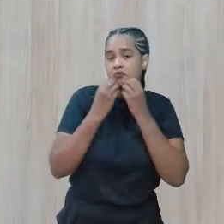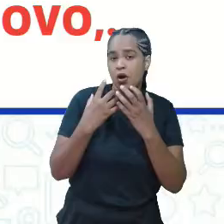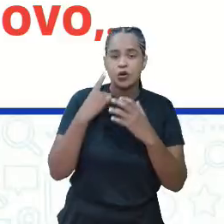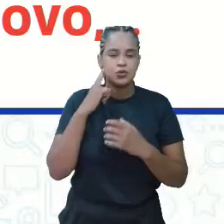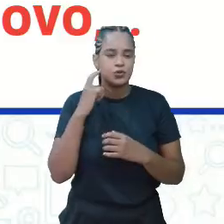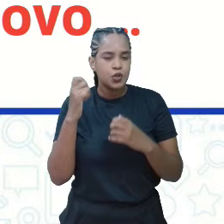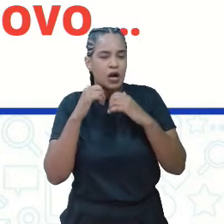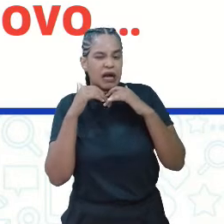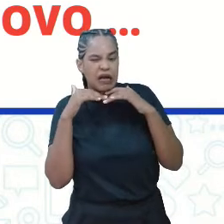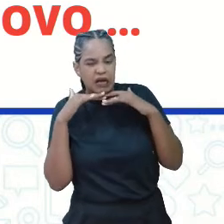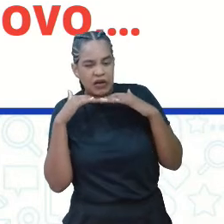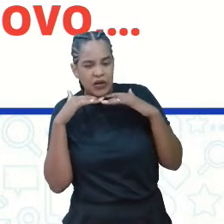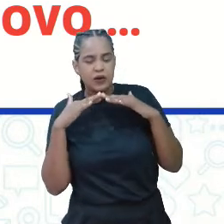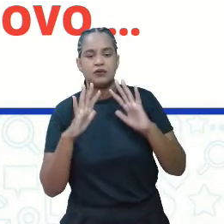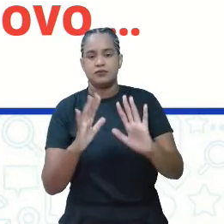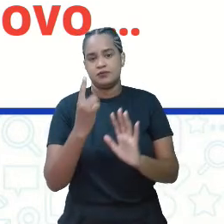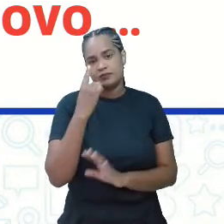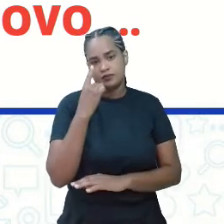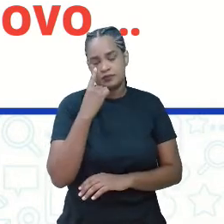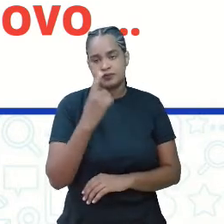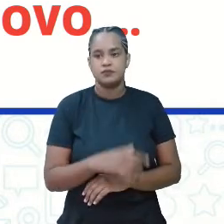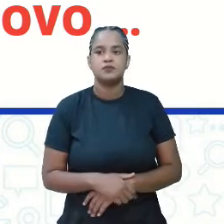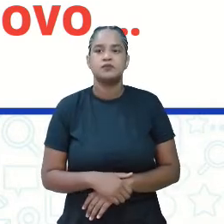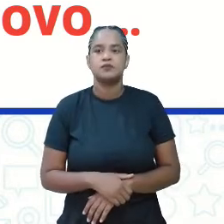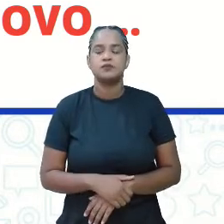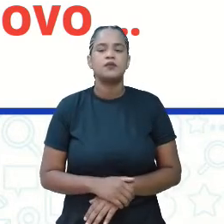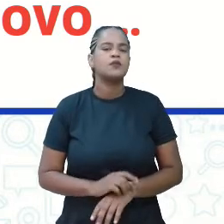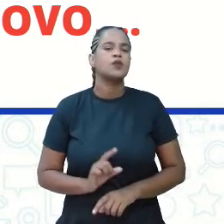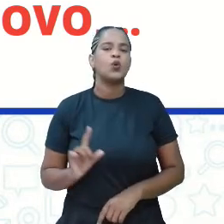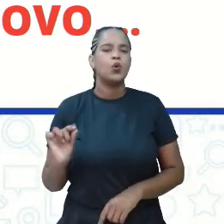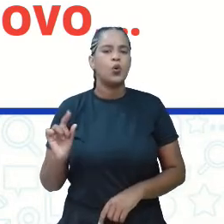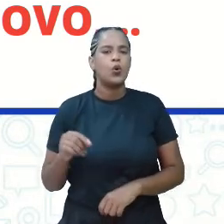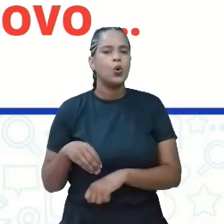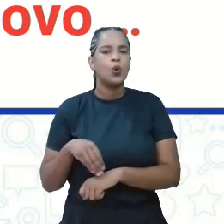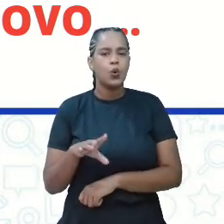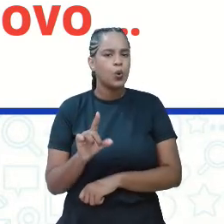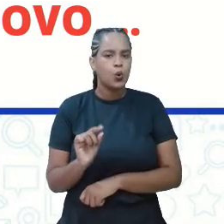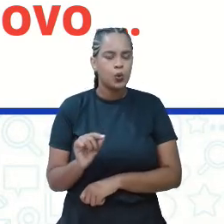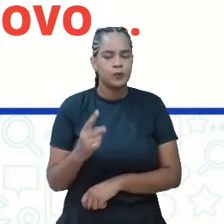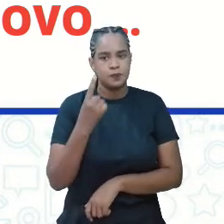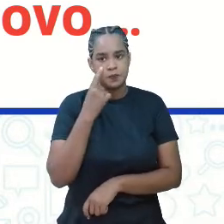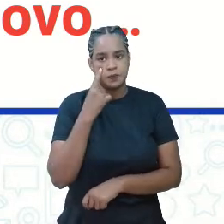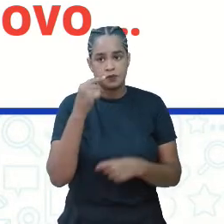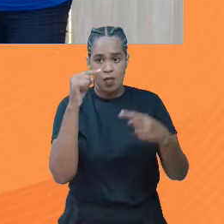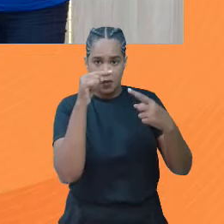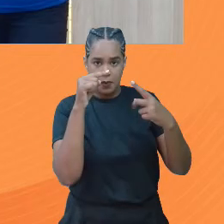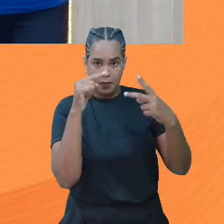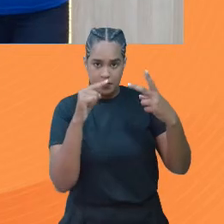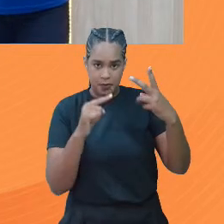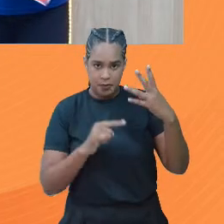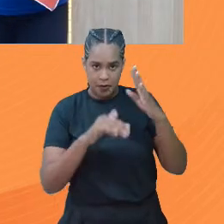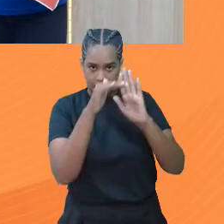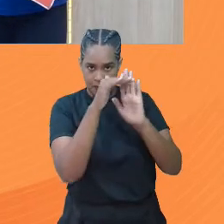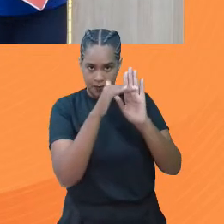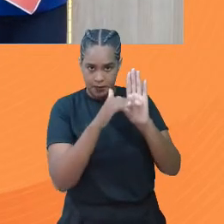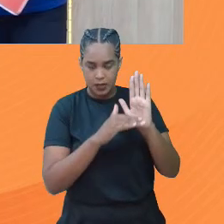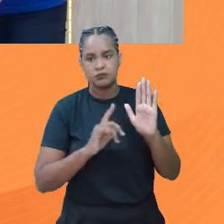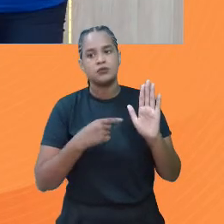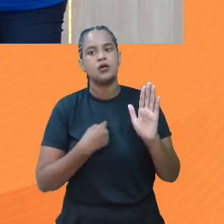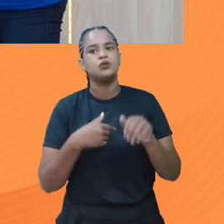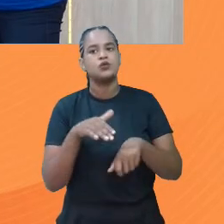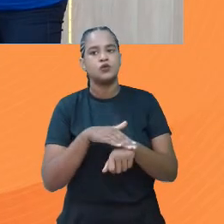e os sons desagradáveis. O que eu tenho para conversar aí com vocês? Eu listei alguns para a gente poder